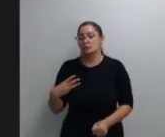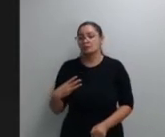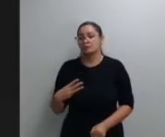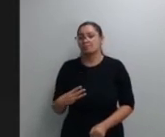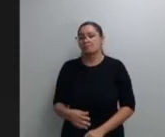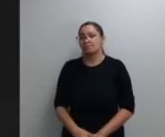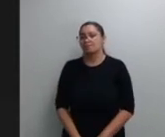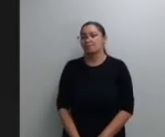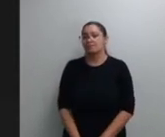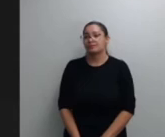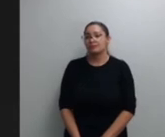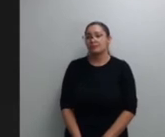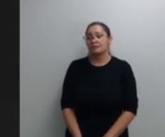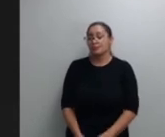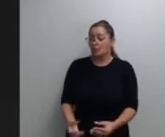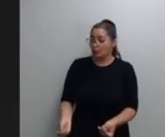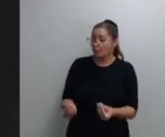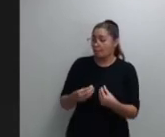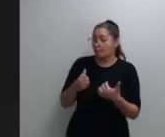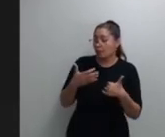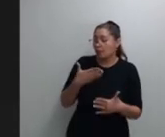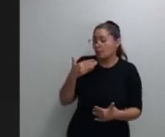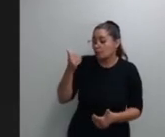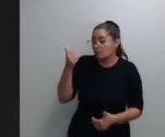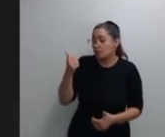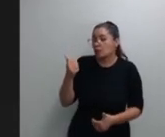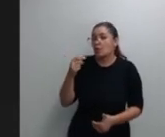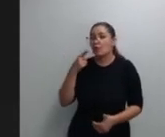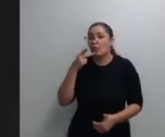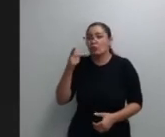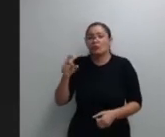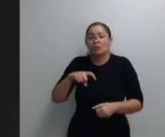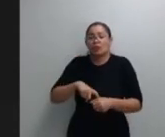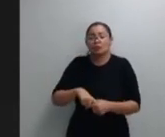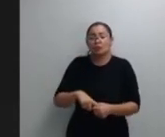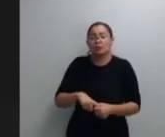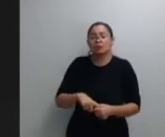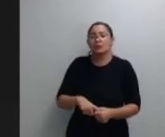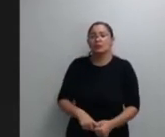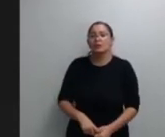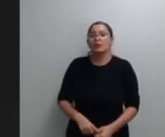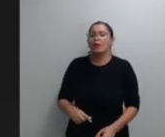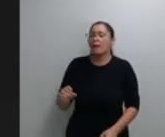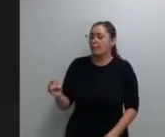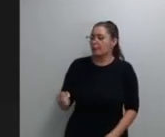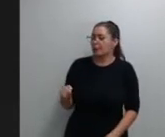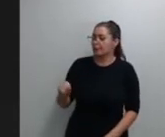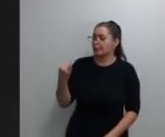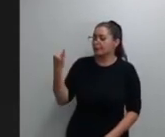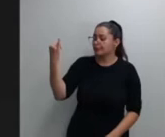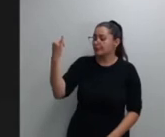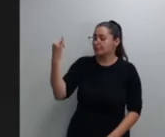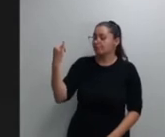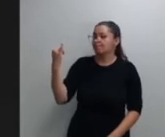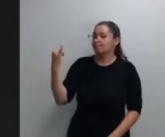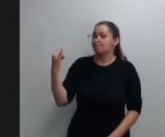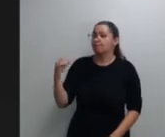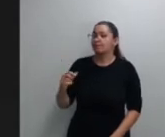mais vantajoso eu volto a dizer aqui é importante mencionar que